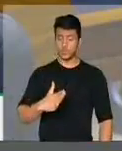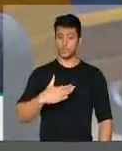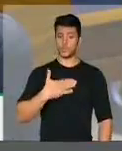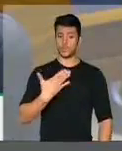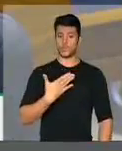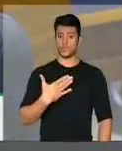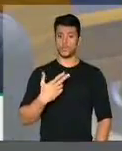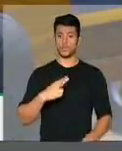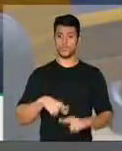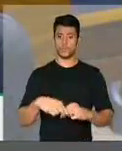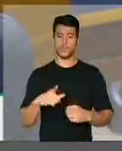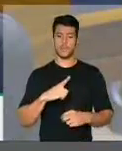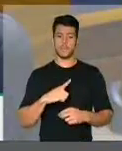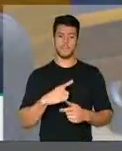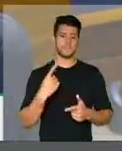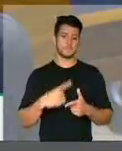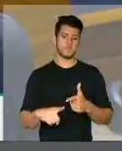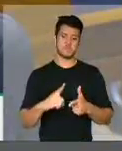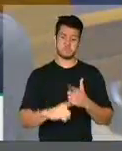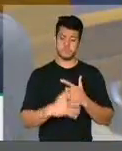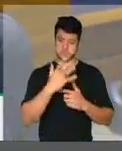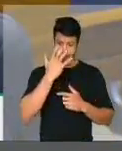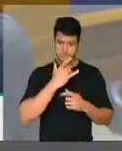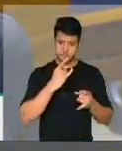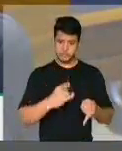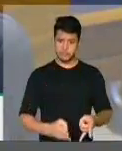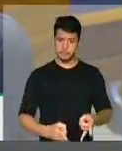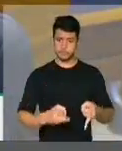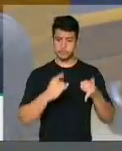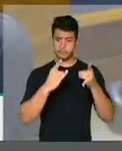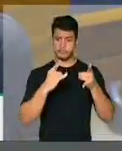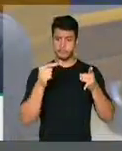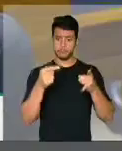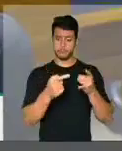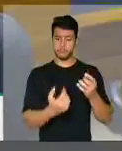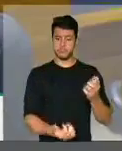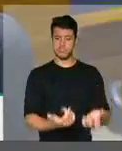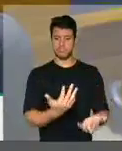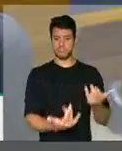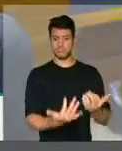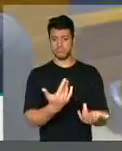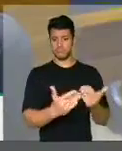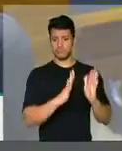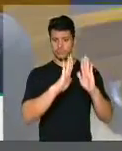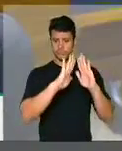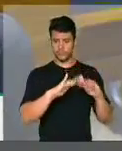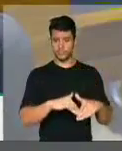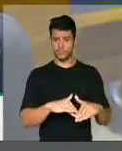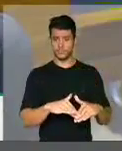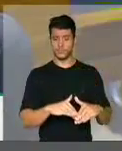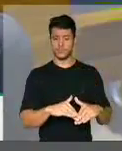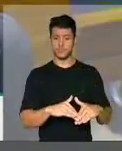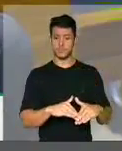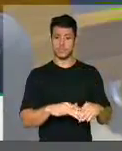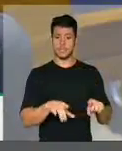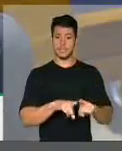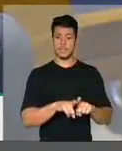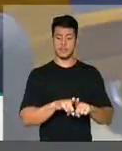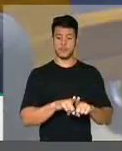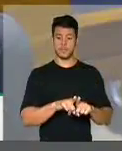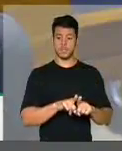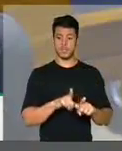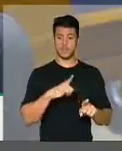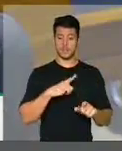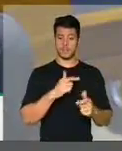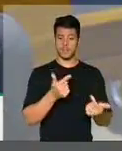uma tragédia que, depois daquele incêndio, destruiu um prédio